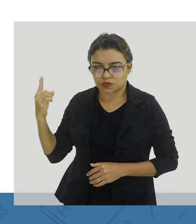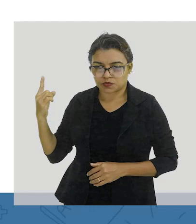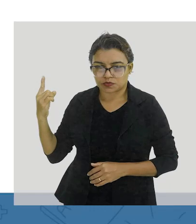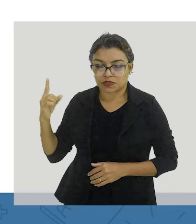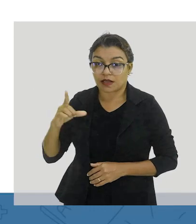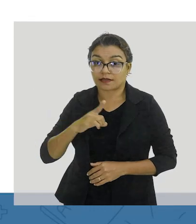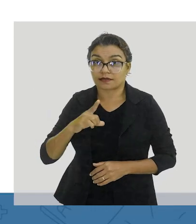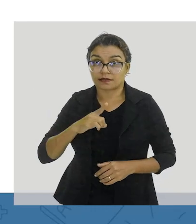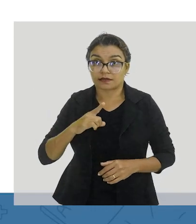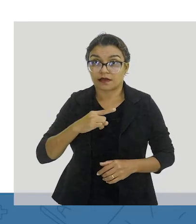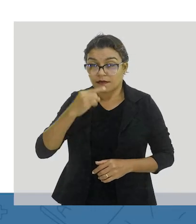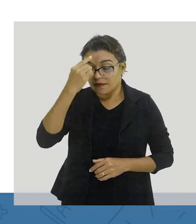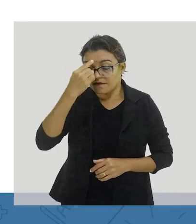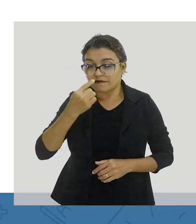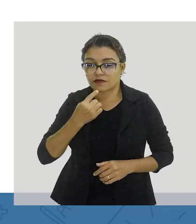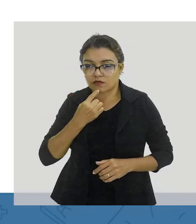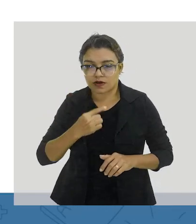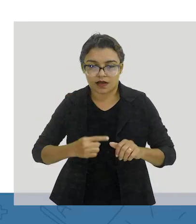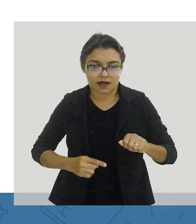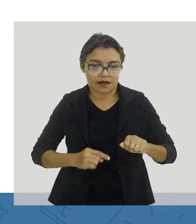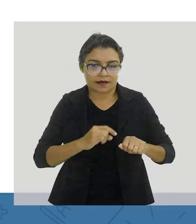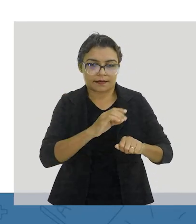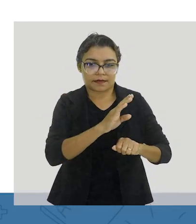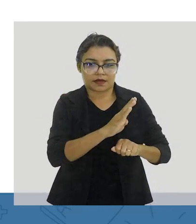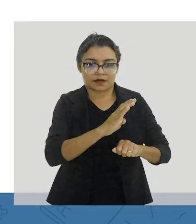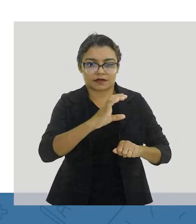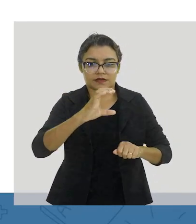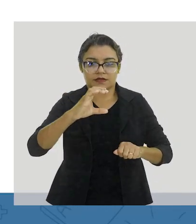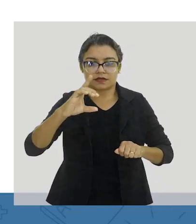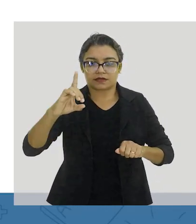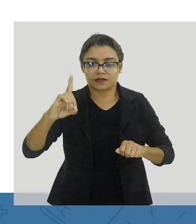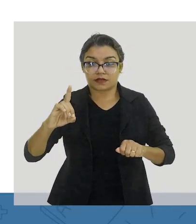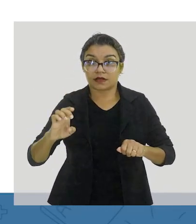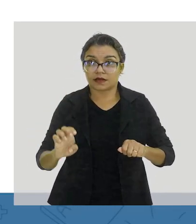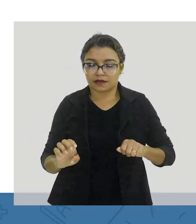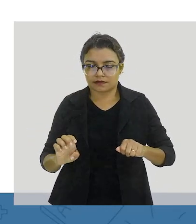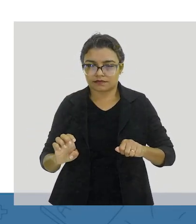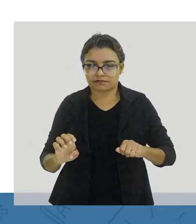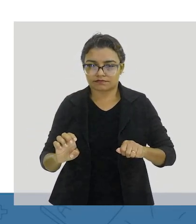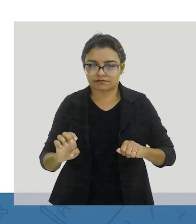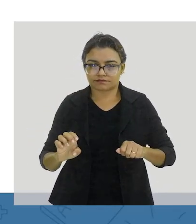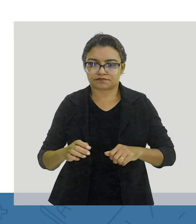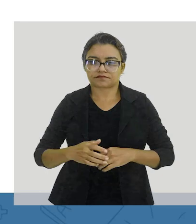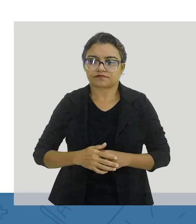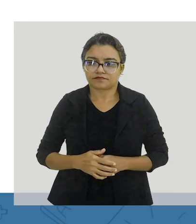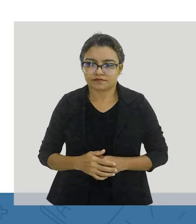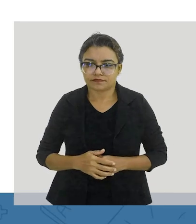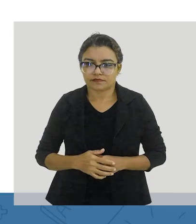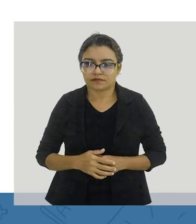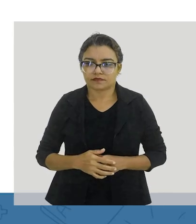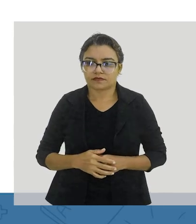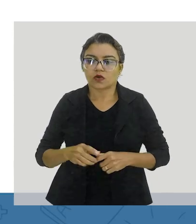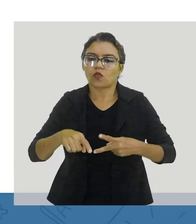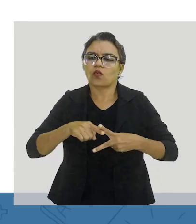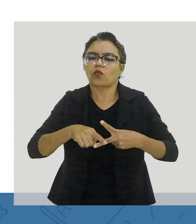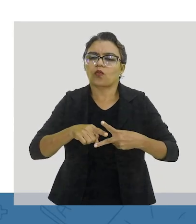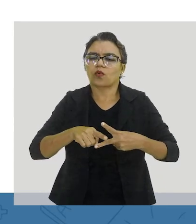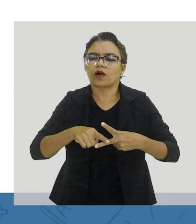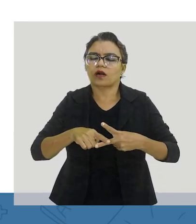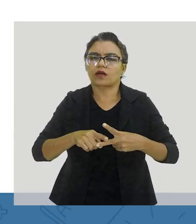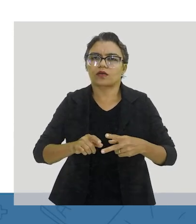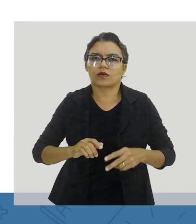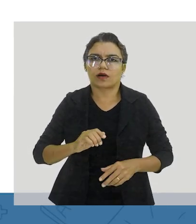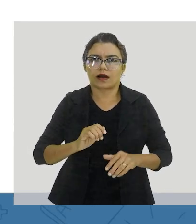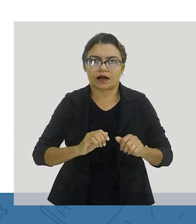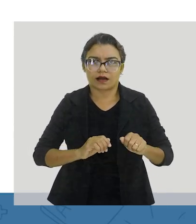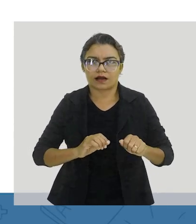ABCDE. Quanto vale o ângulo ACE? Turma, o ângulo ACE, esse ângulo